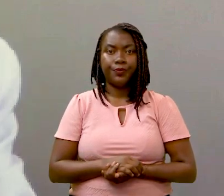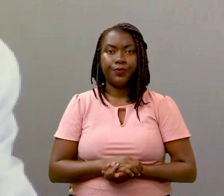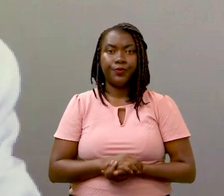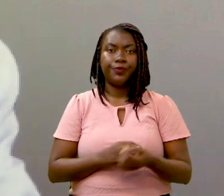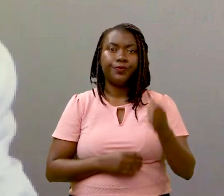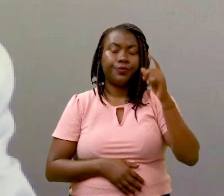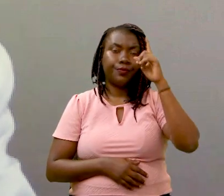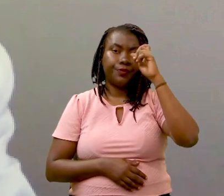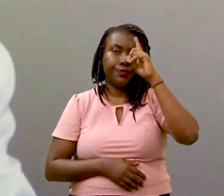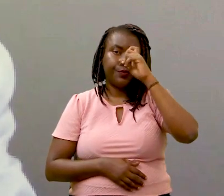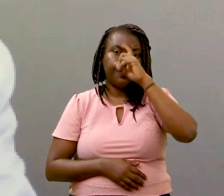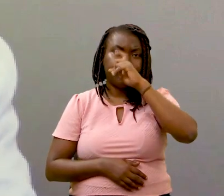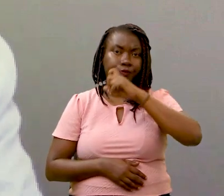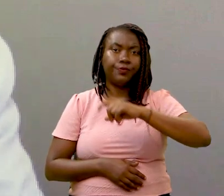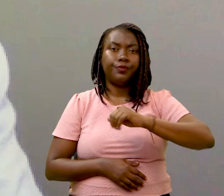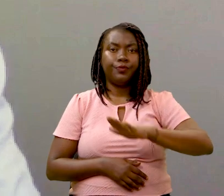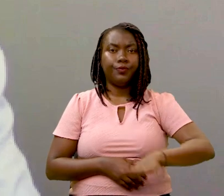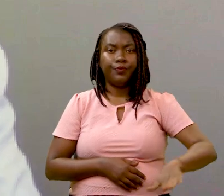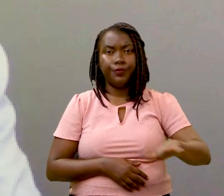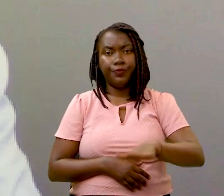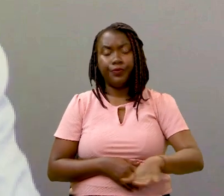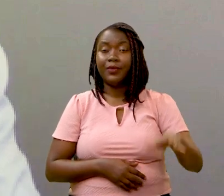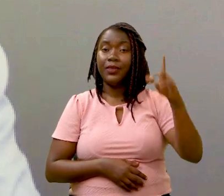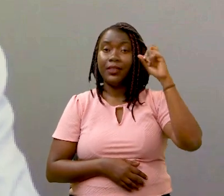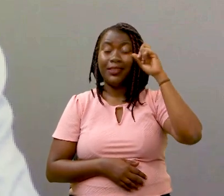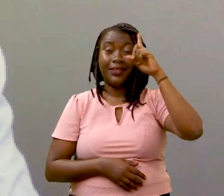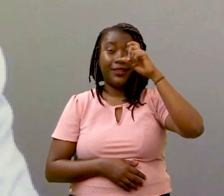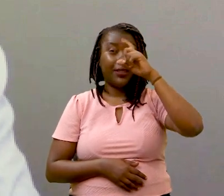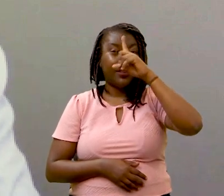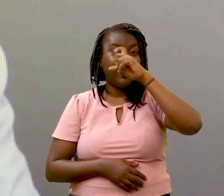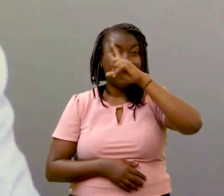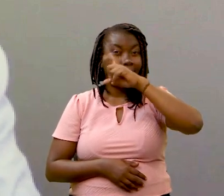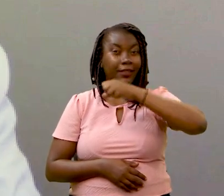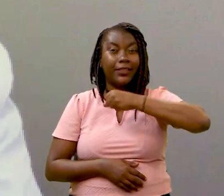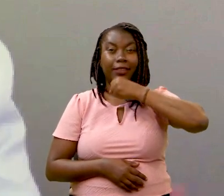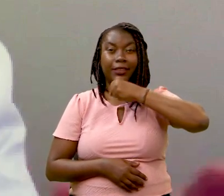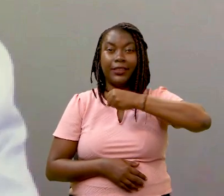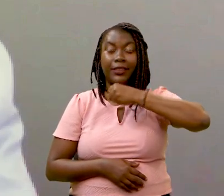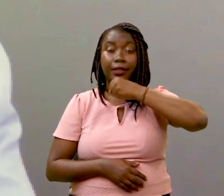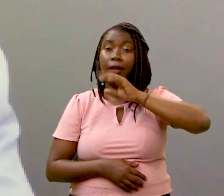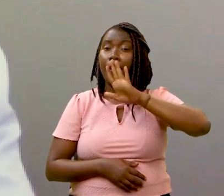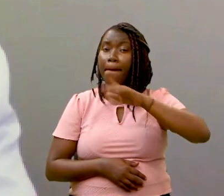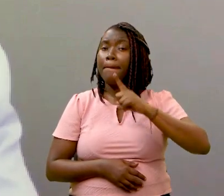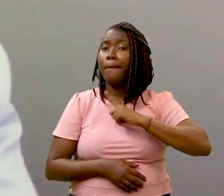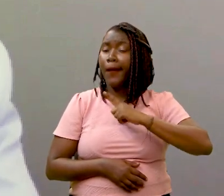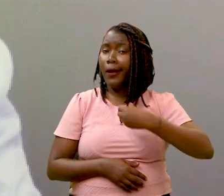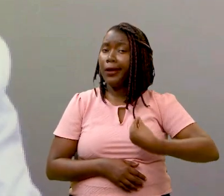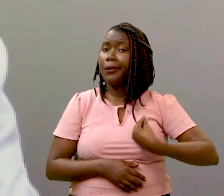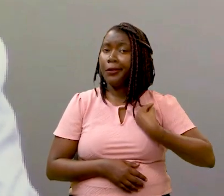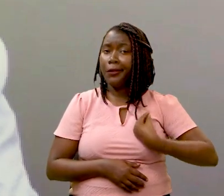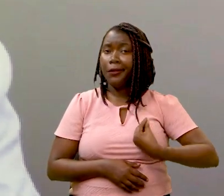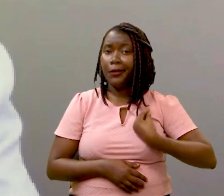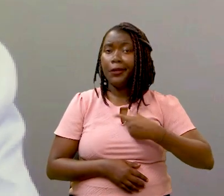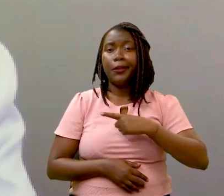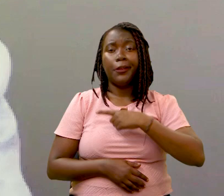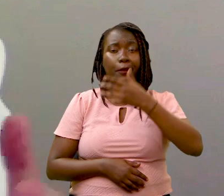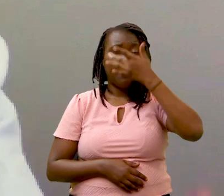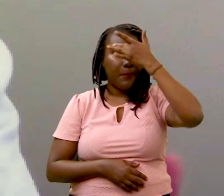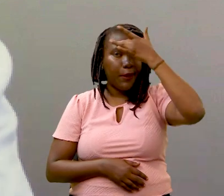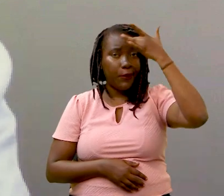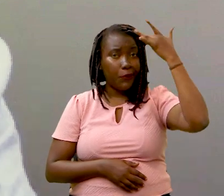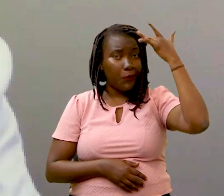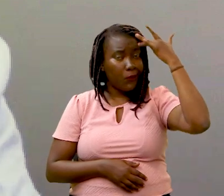É rara enxaqueca na infância e é rara enxaqueca no idoso. Mas existe, existe. Tem pessoas